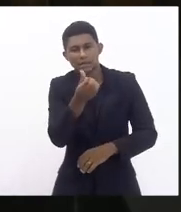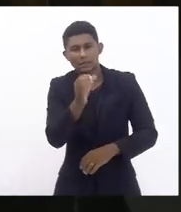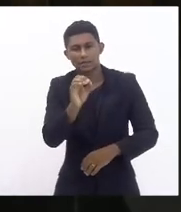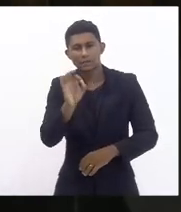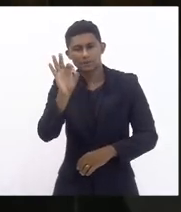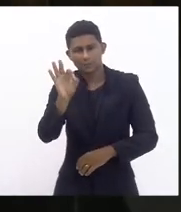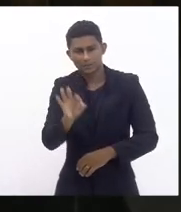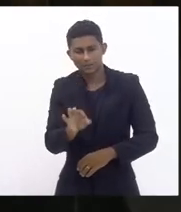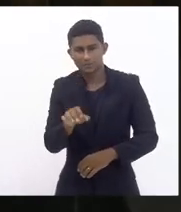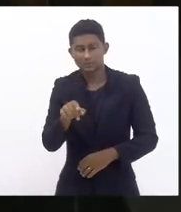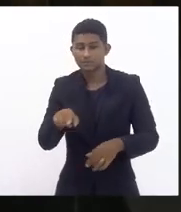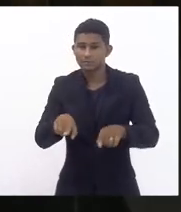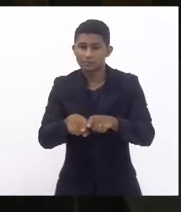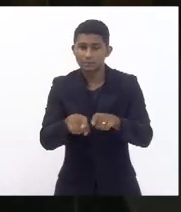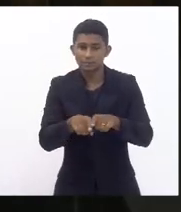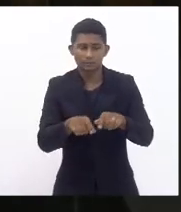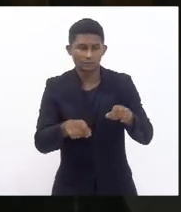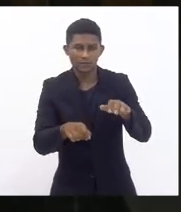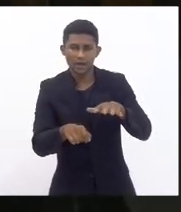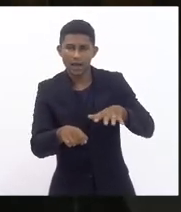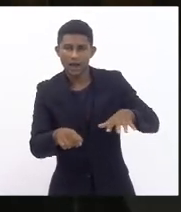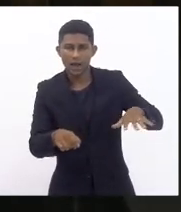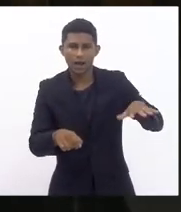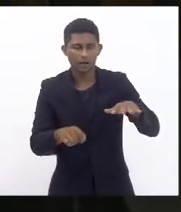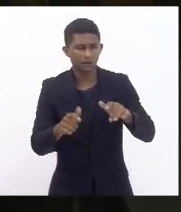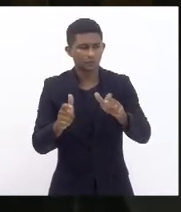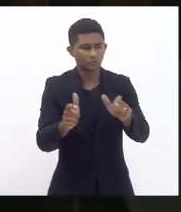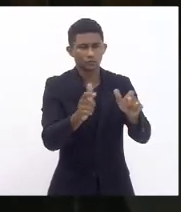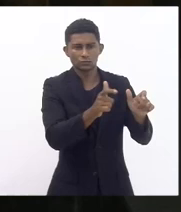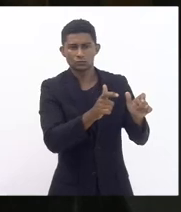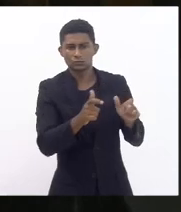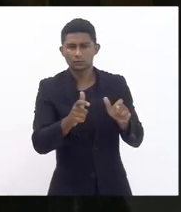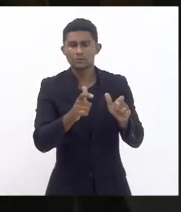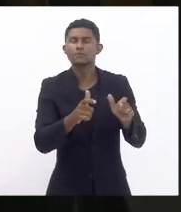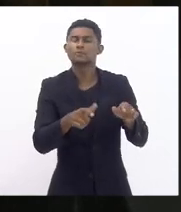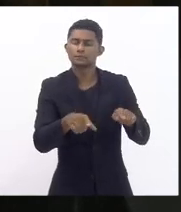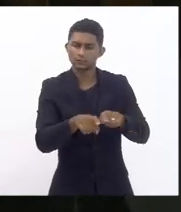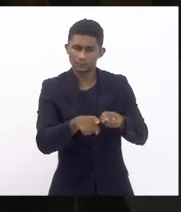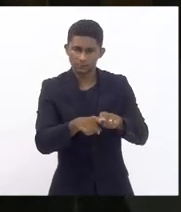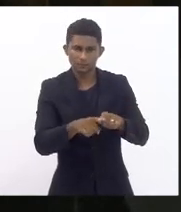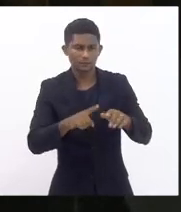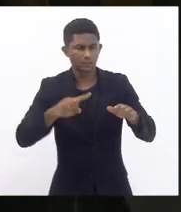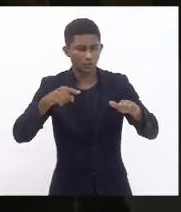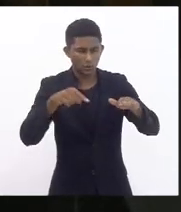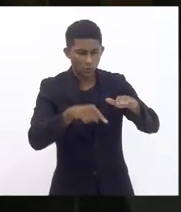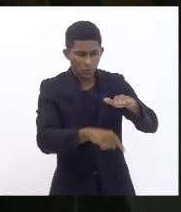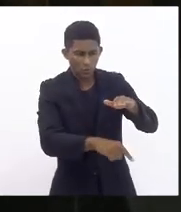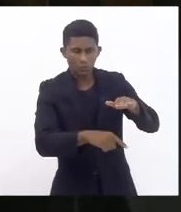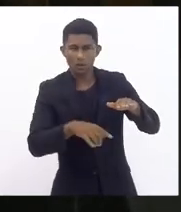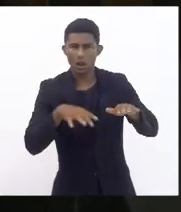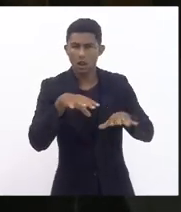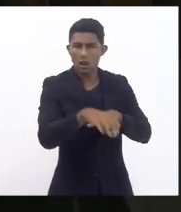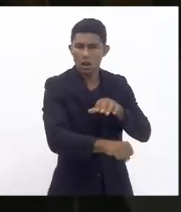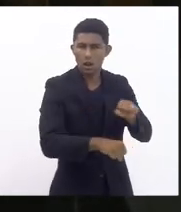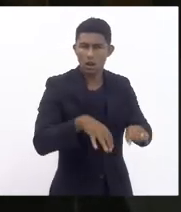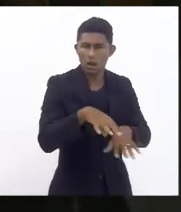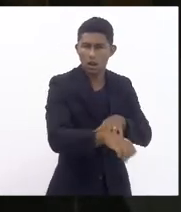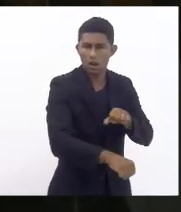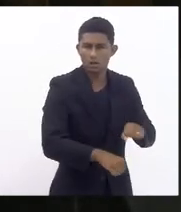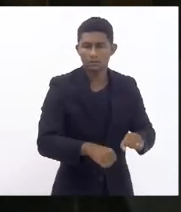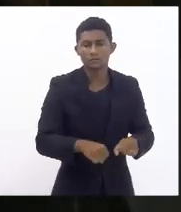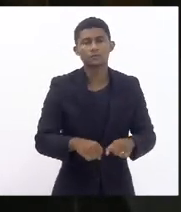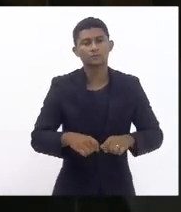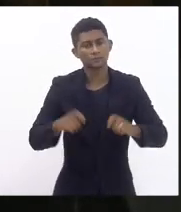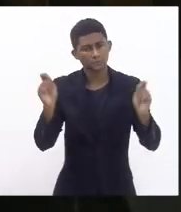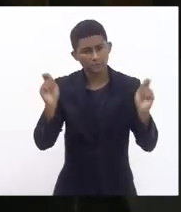das áreas em perfuração, né, com possibilidade de ampliar muito